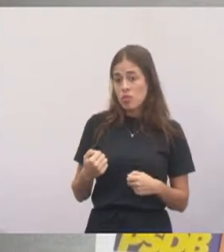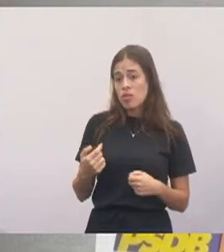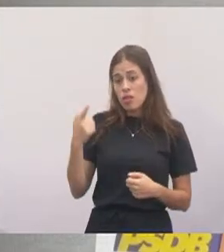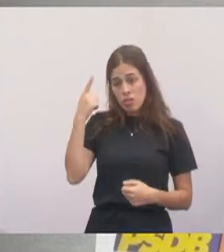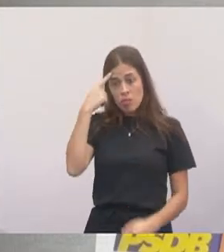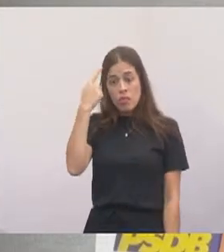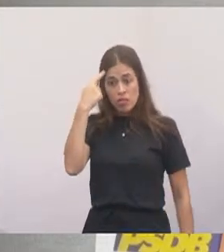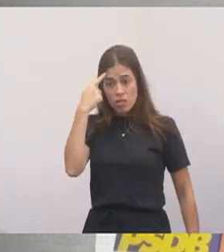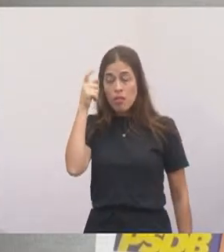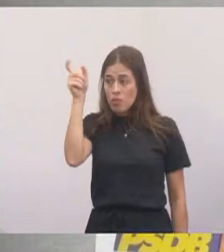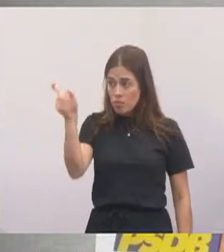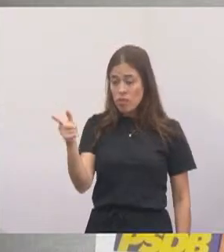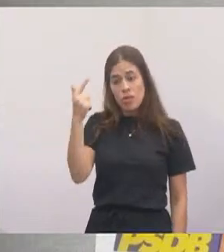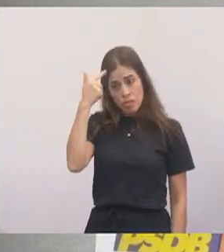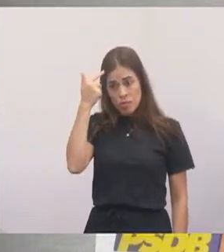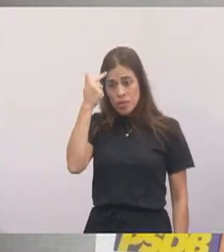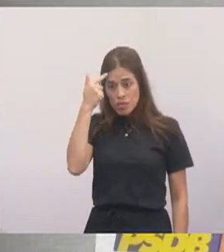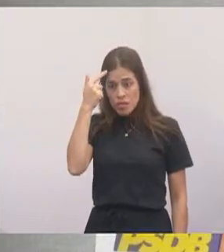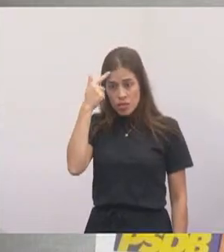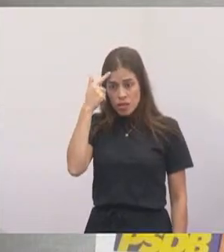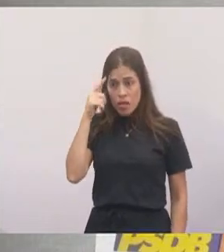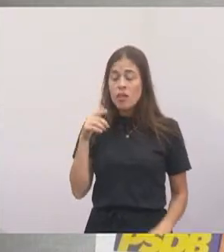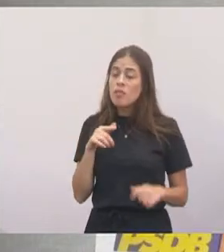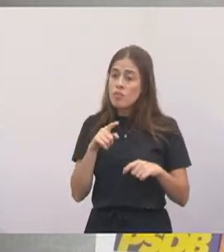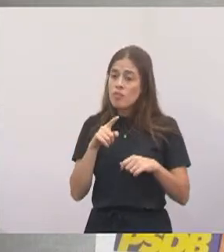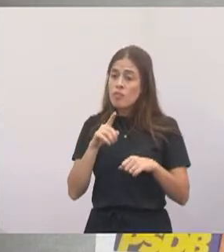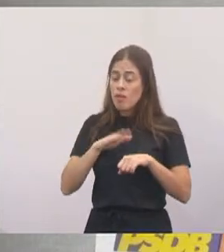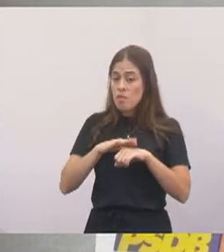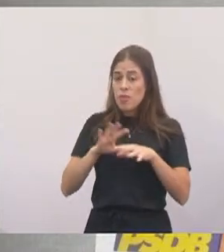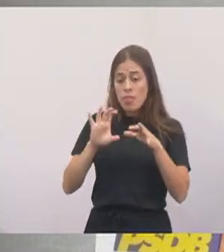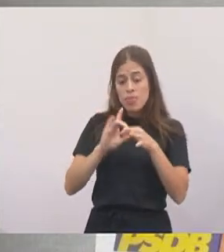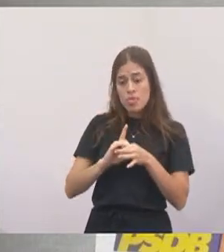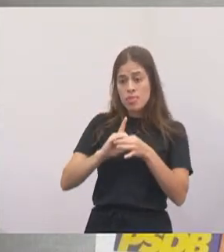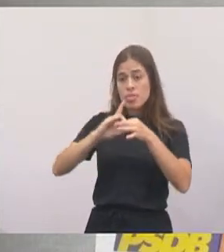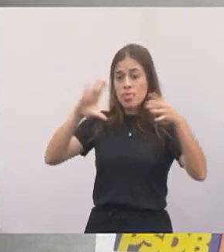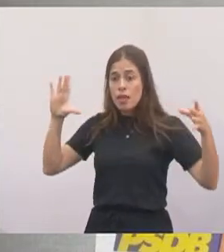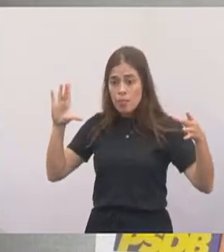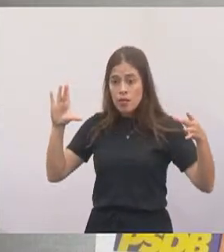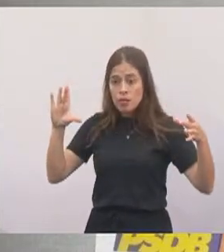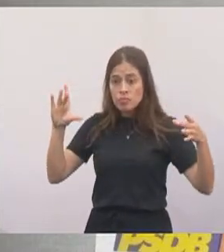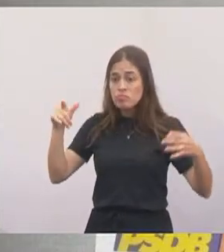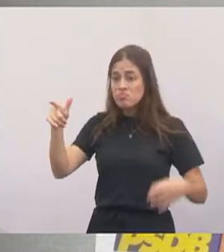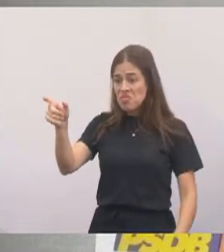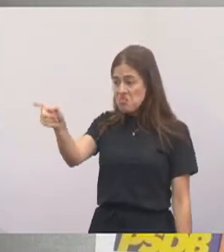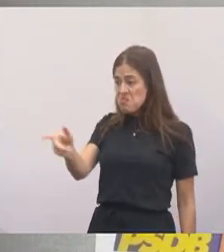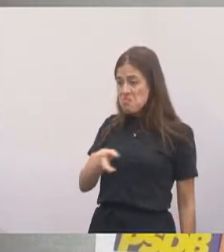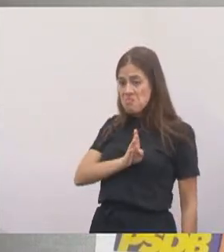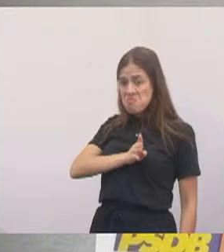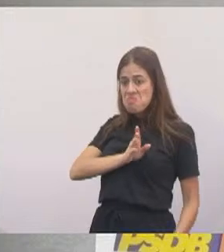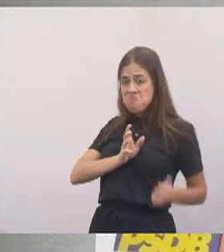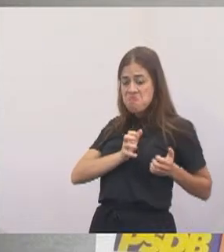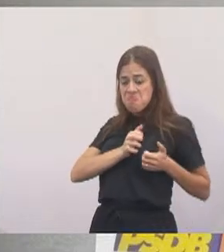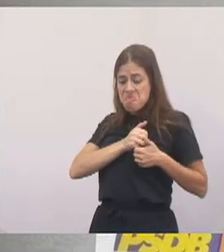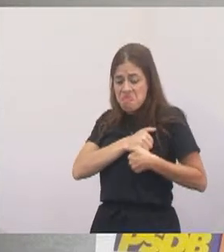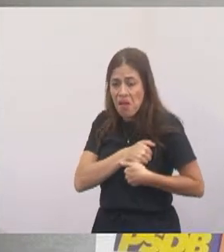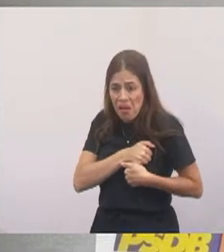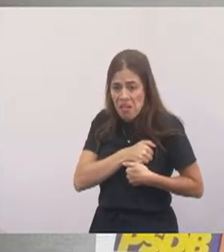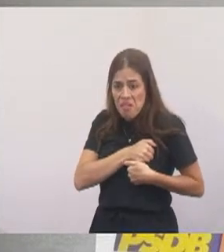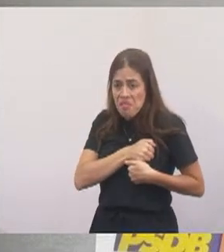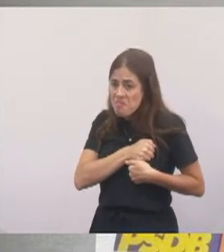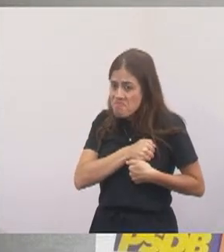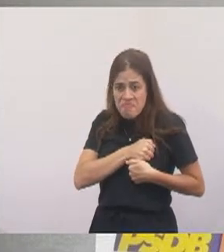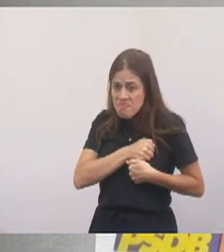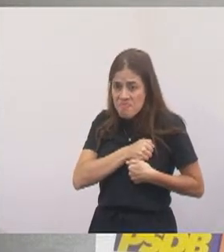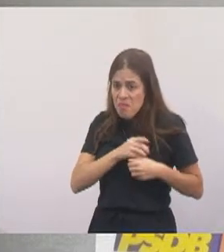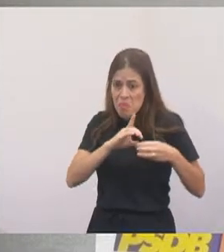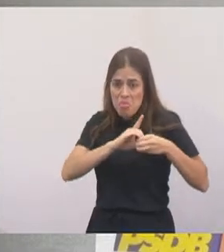eu acho que o senhor precisa pensar e agir democraticamente. O senhor está agindo com o seu coração amargurado, não está agindo